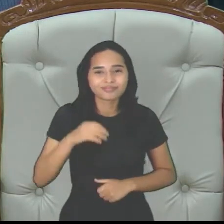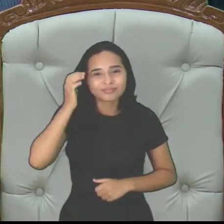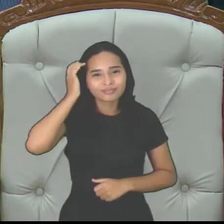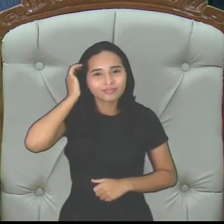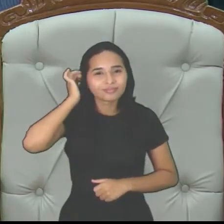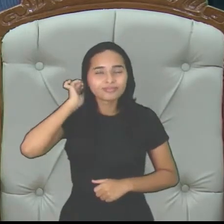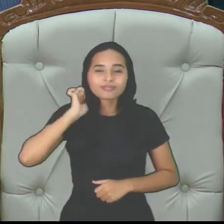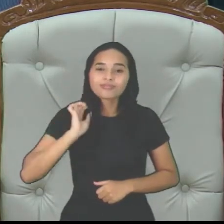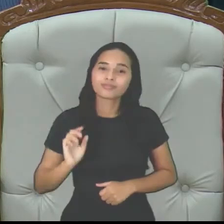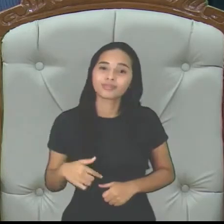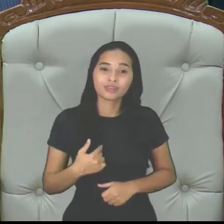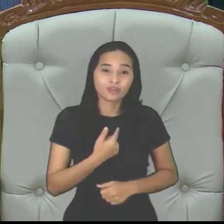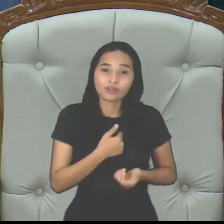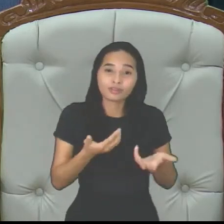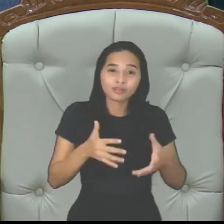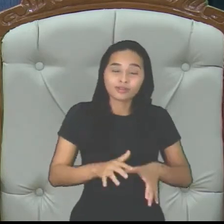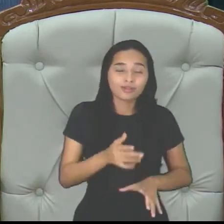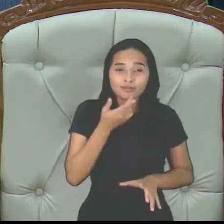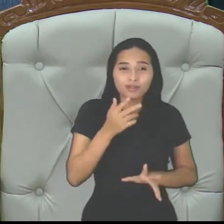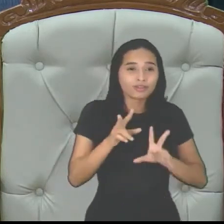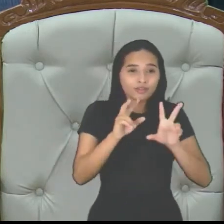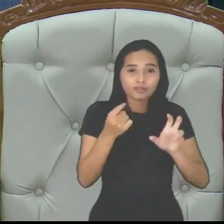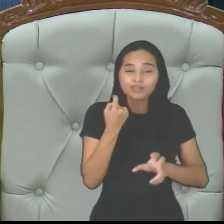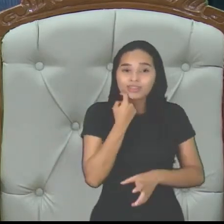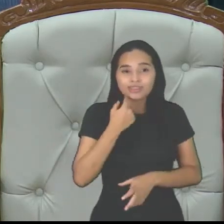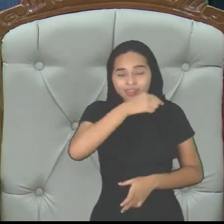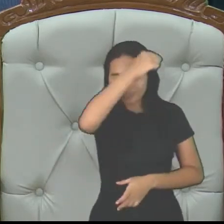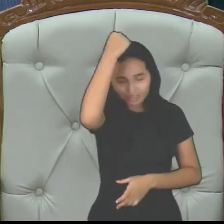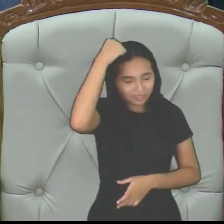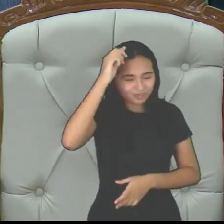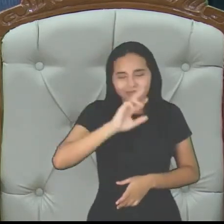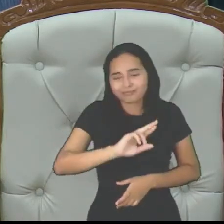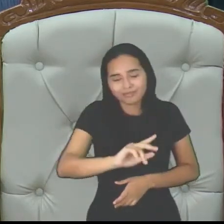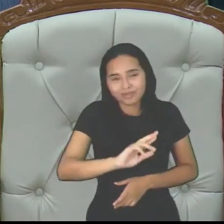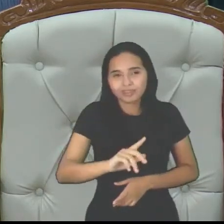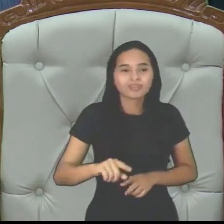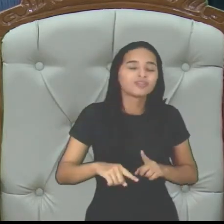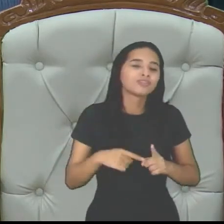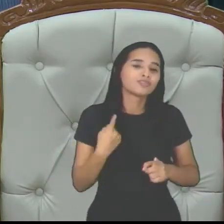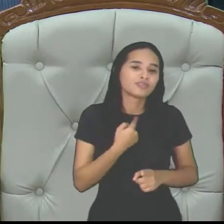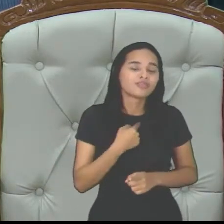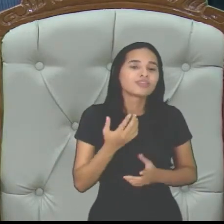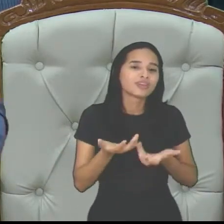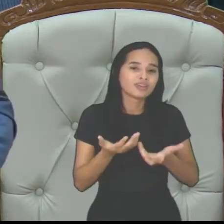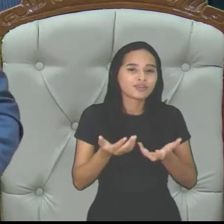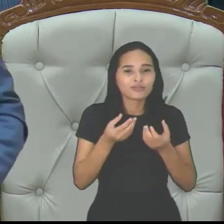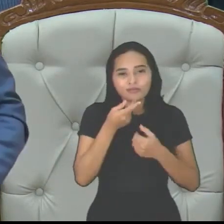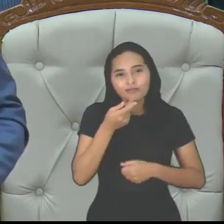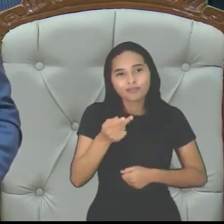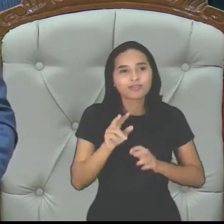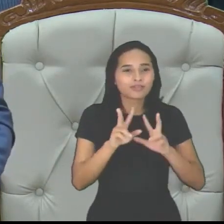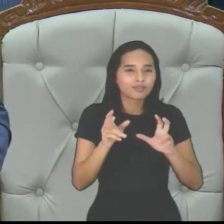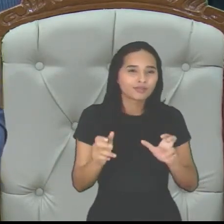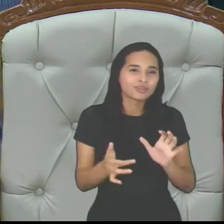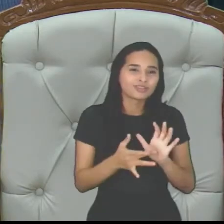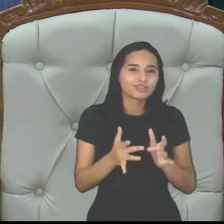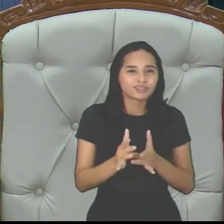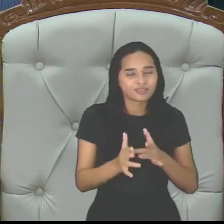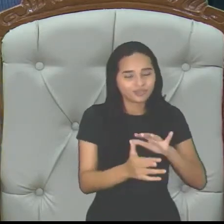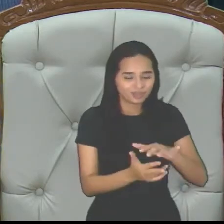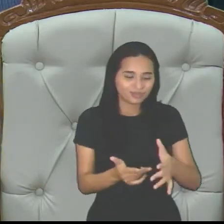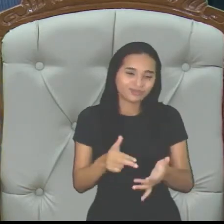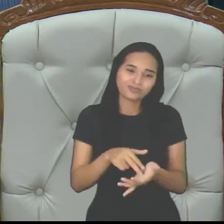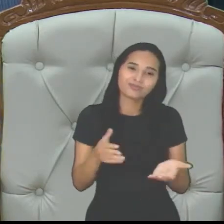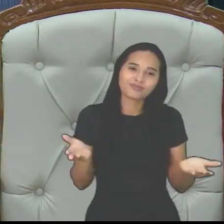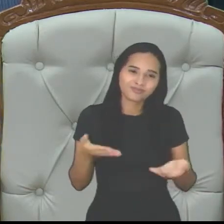Nós não queremos falar sobre a Sexta-feira Santa, nós queremos falar de Cristo ressuscitado nesta noite. Amém?